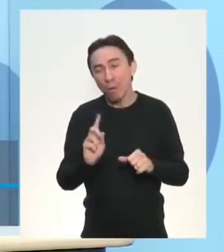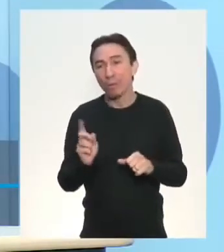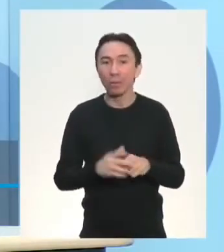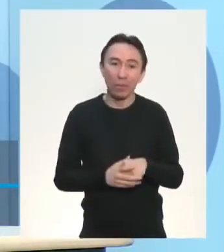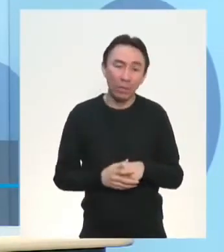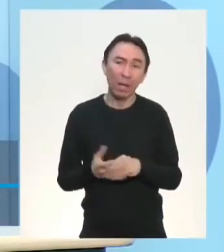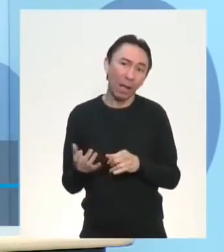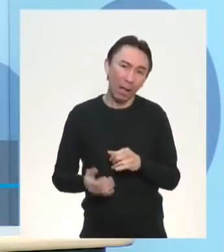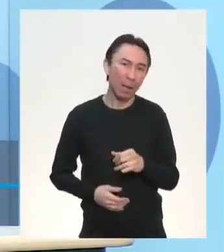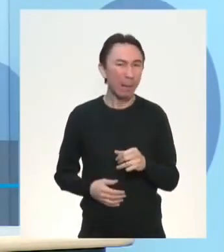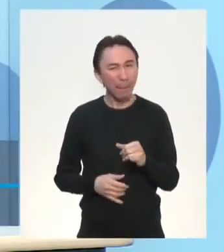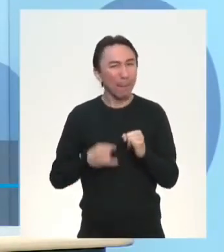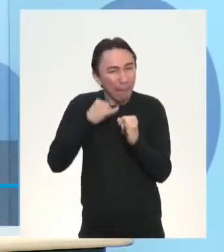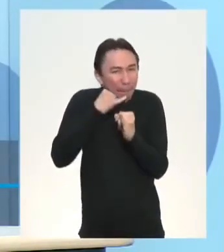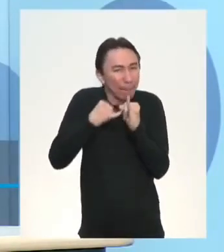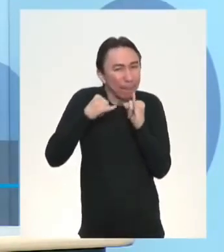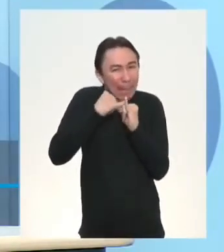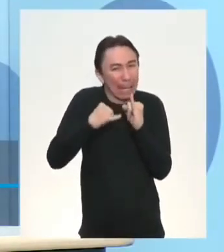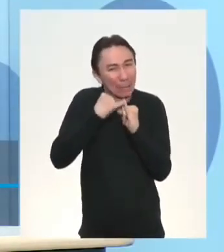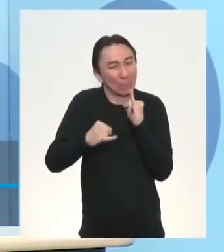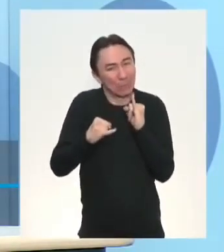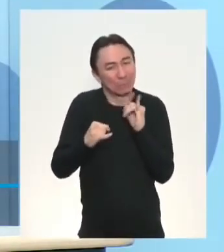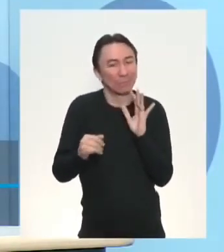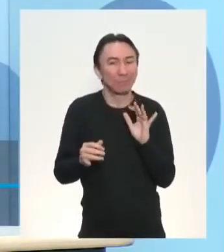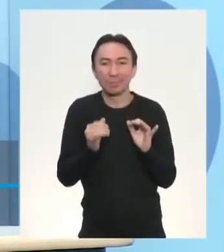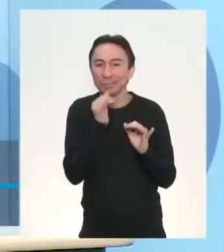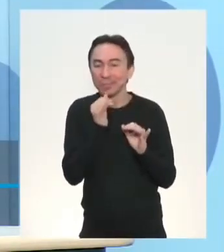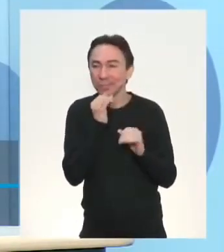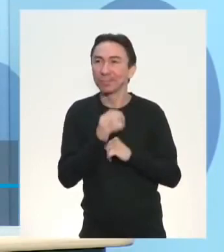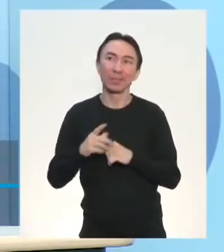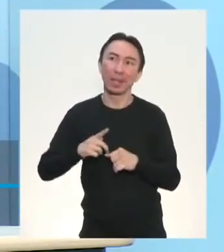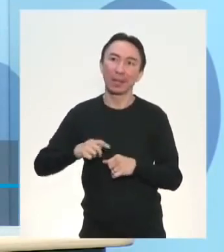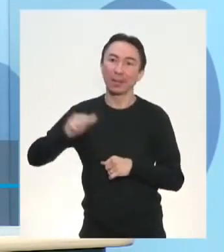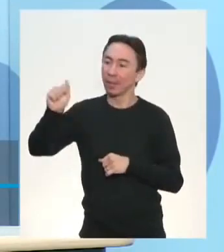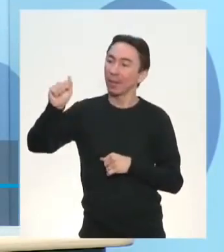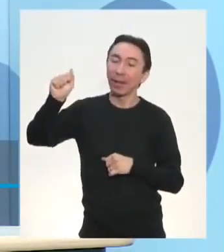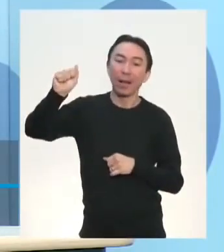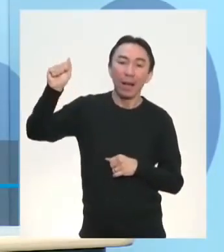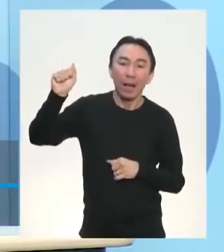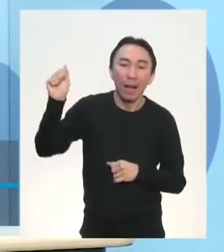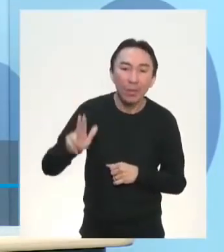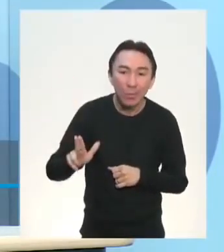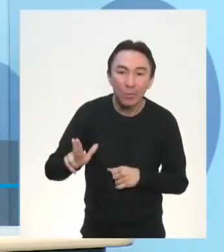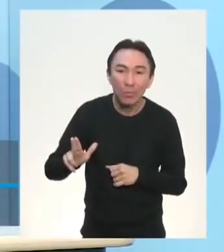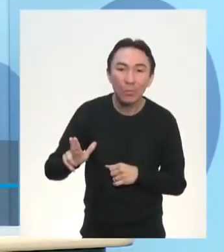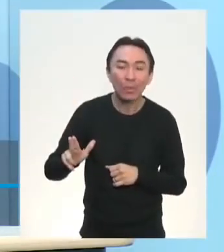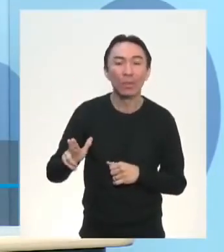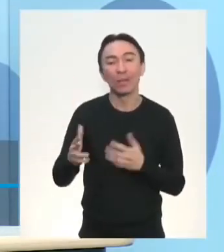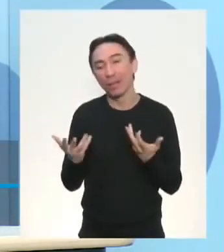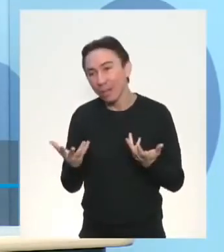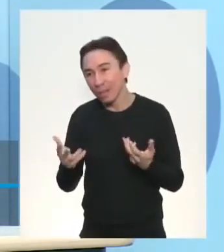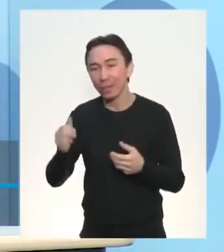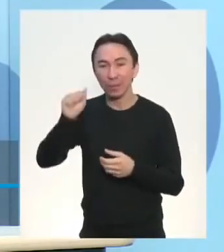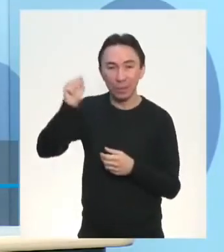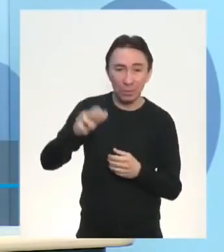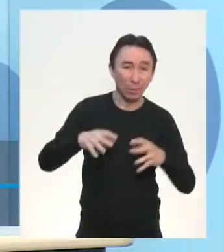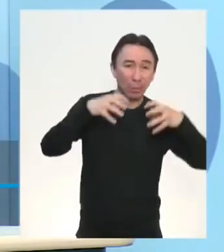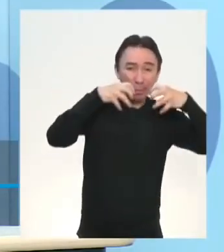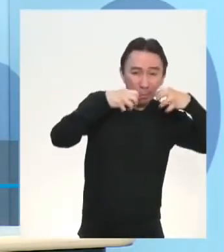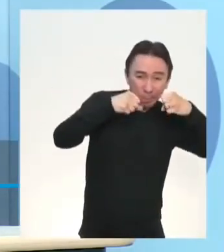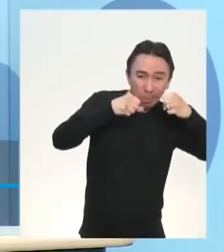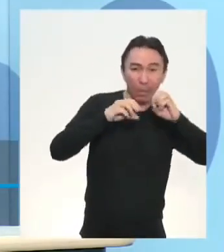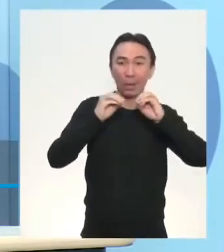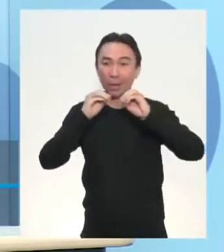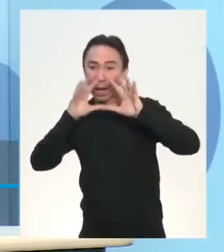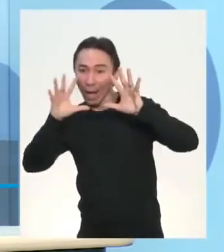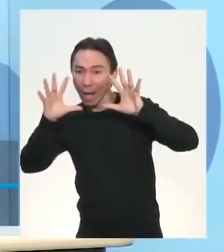você falou, aproximados. Então, é como se você tivesse o azul, mas dependendo do contexto, você quer um azul mais claro, um azul mais escuro, um azul